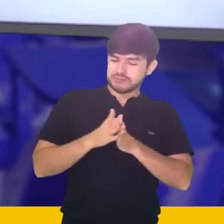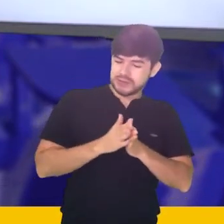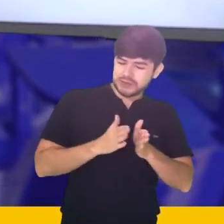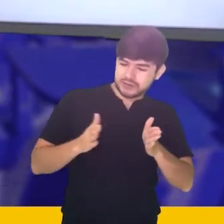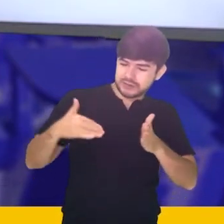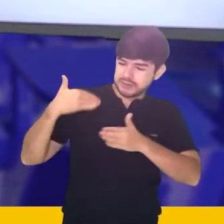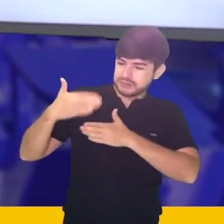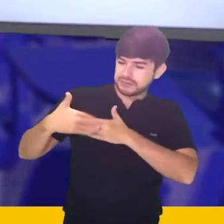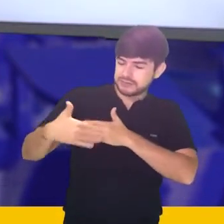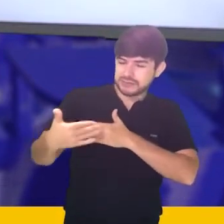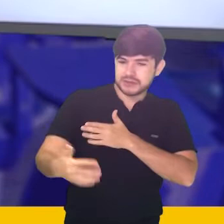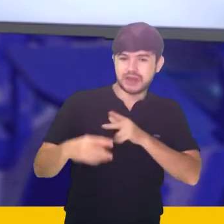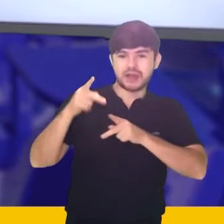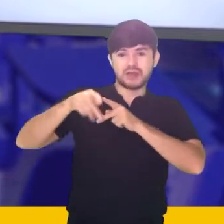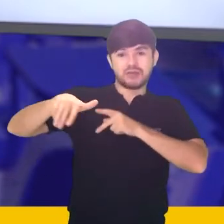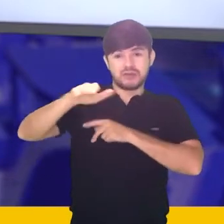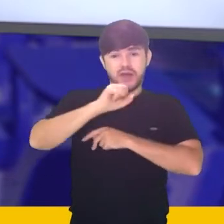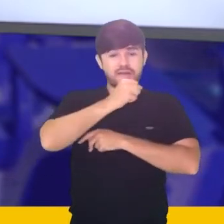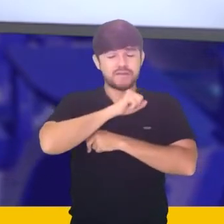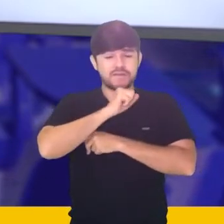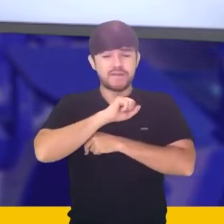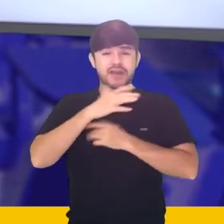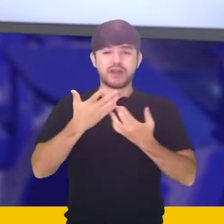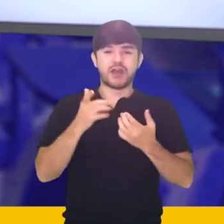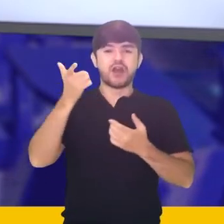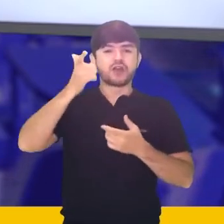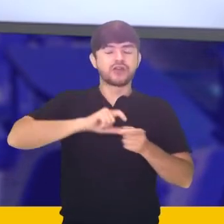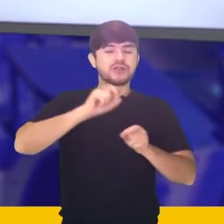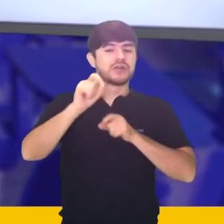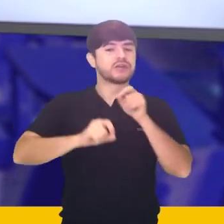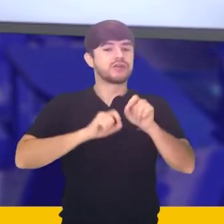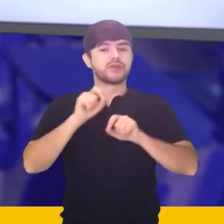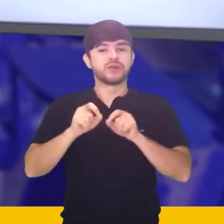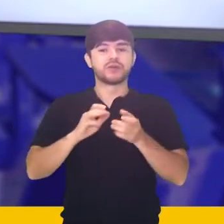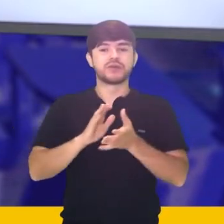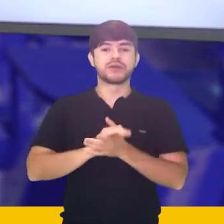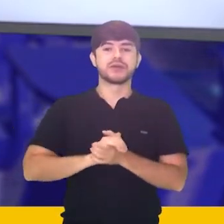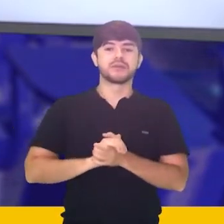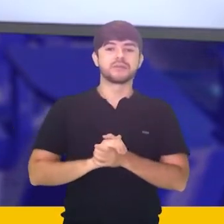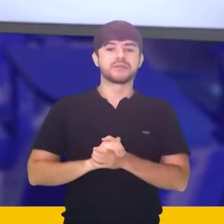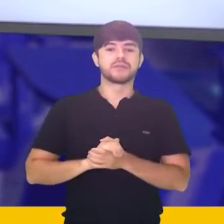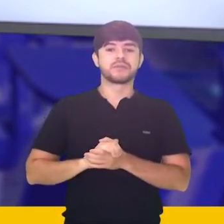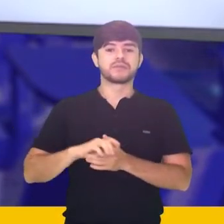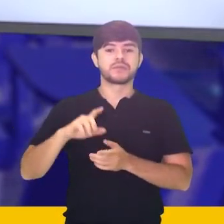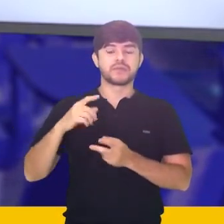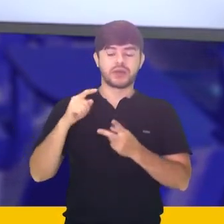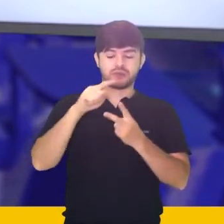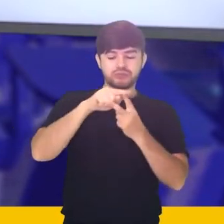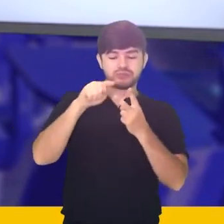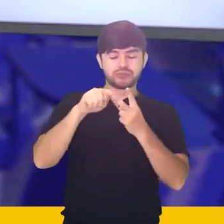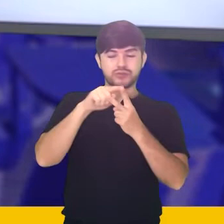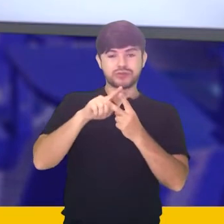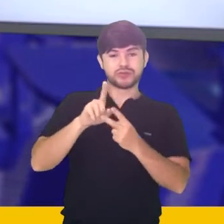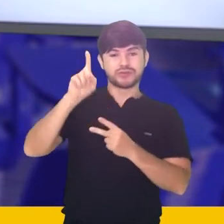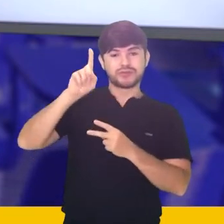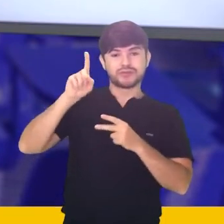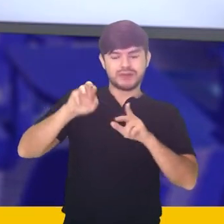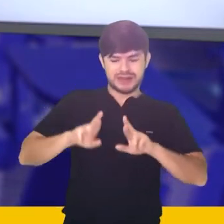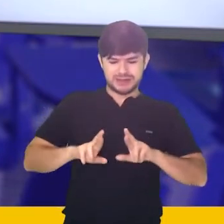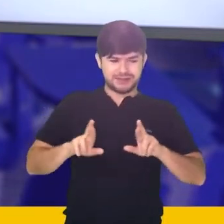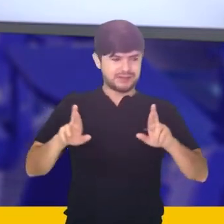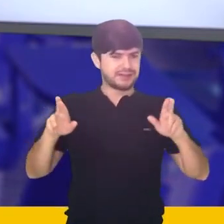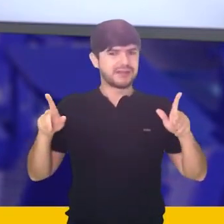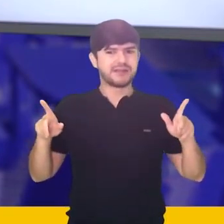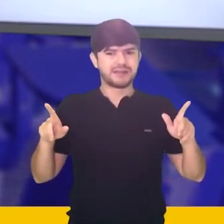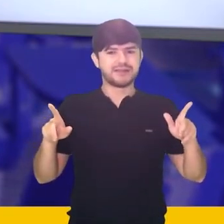demográfica e do envelhecimento populacional, a gente consegue ver aqui nas nossas duas pirâmides uma mudança,